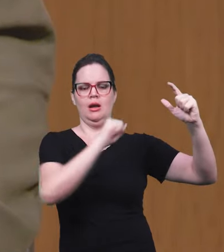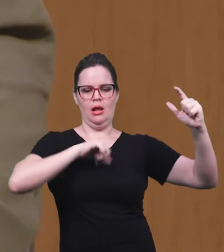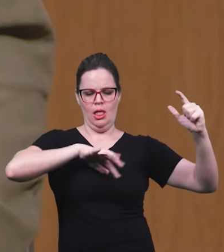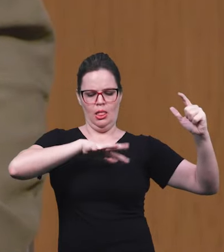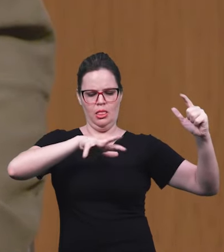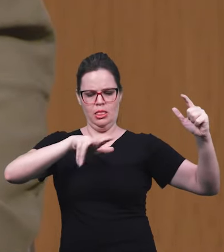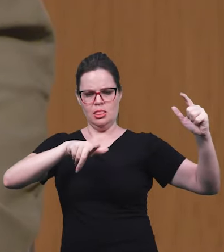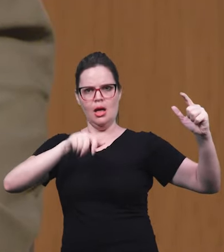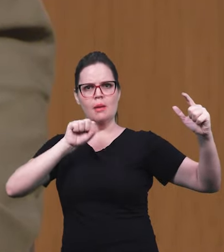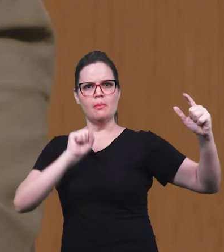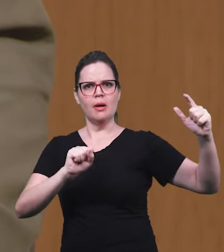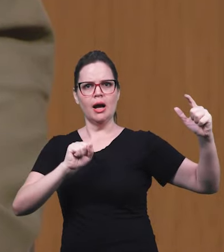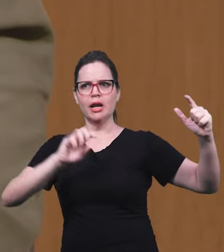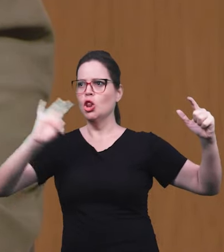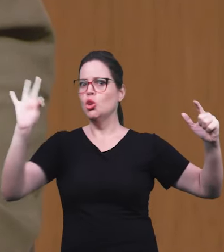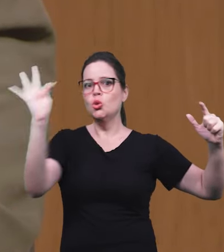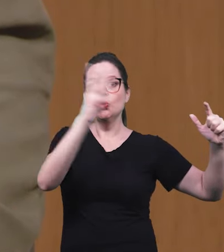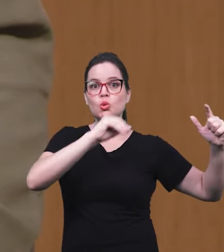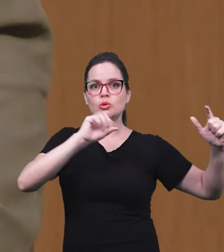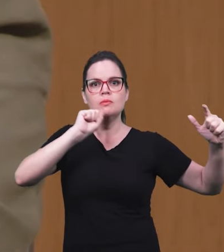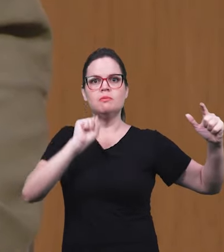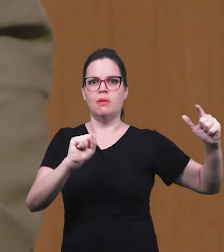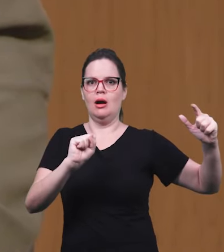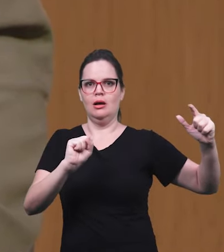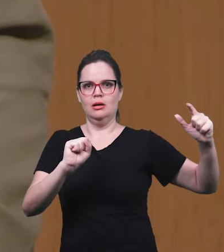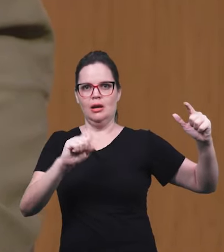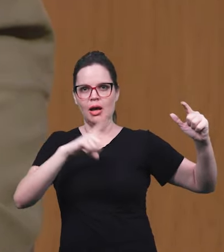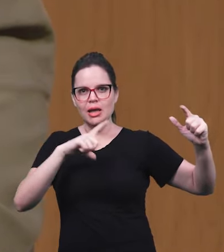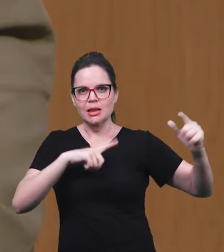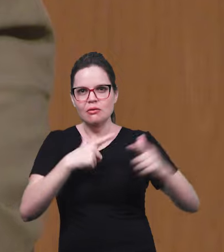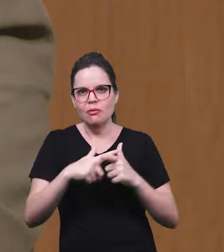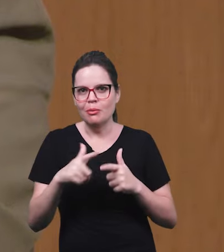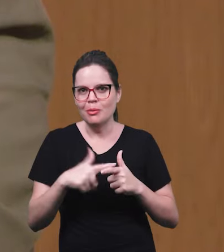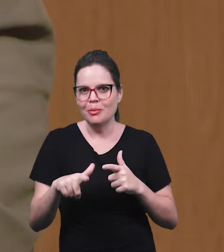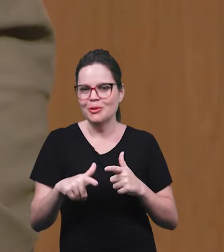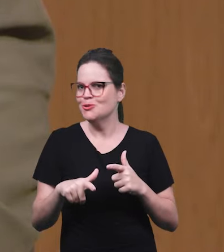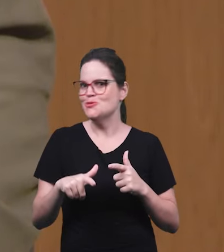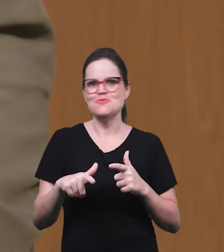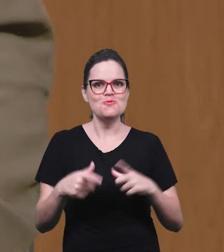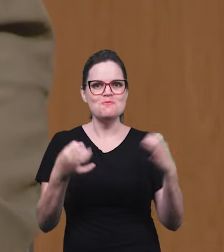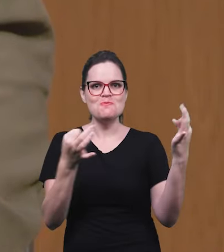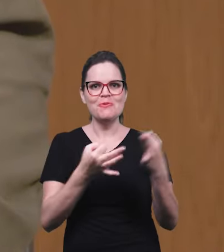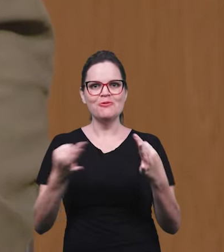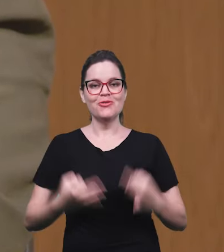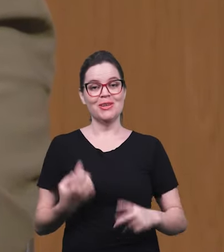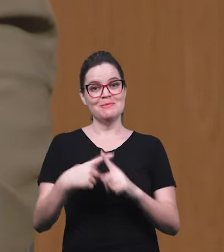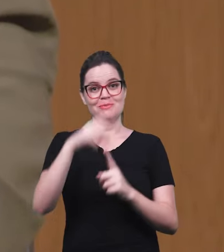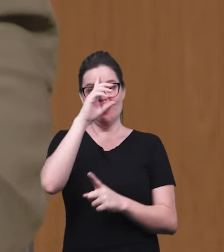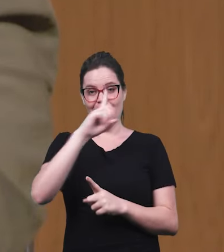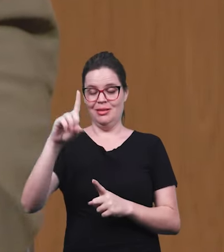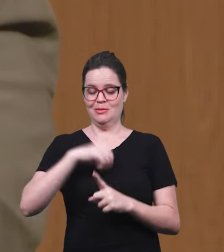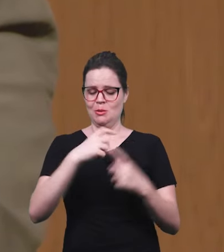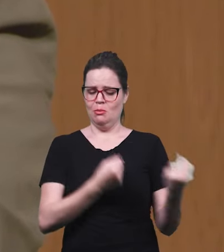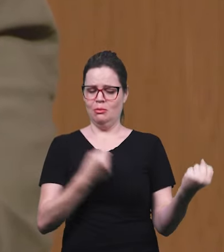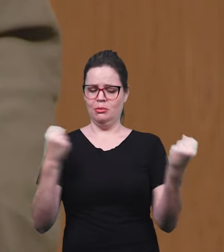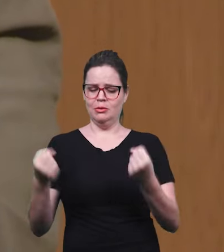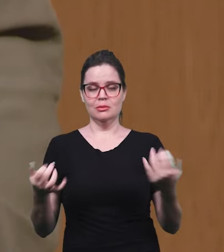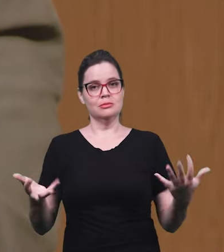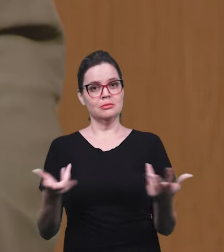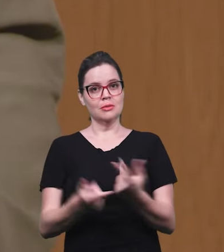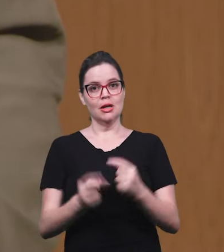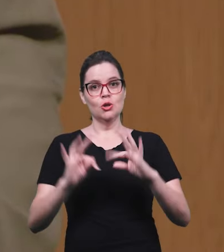de Deus não gera resíduo, não gera problema, porque a palavra de Deus ela é maravilhosa, ele faz e as